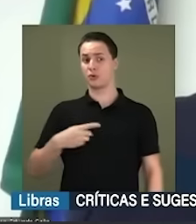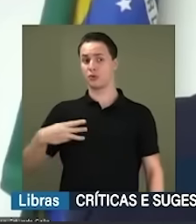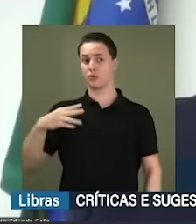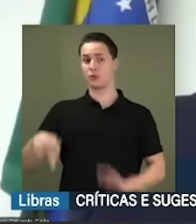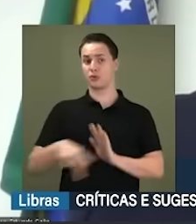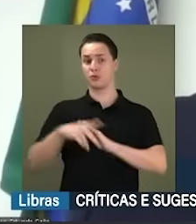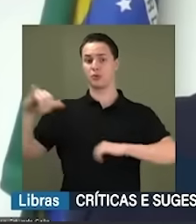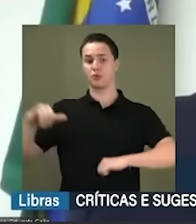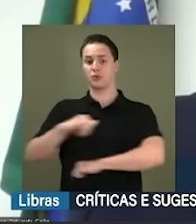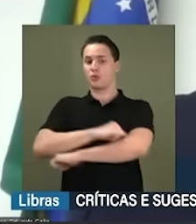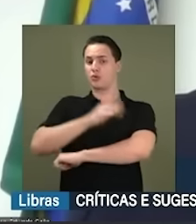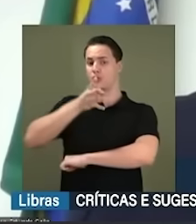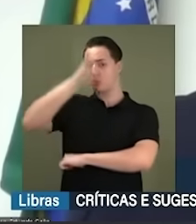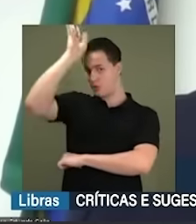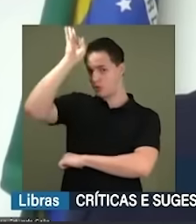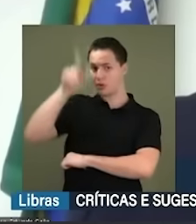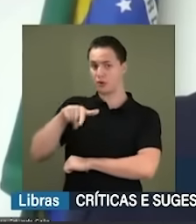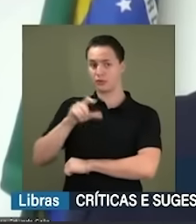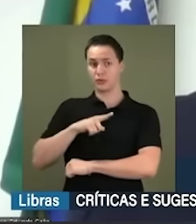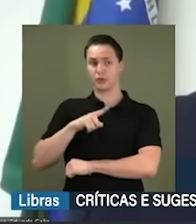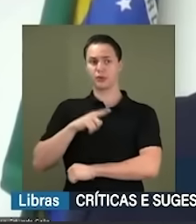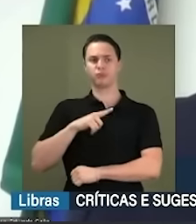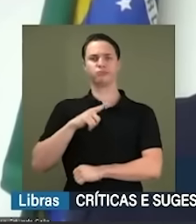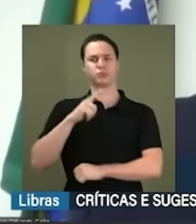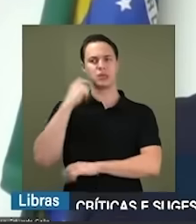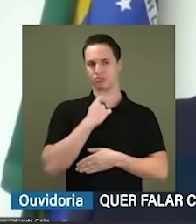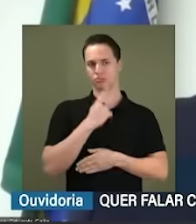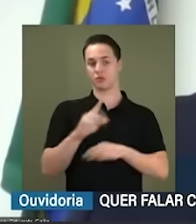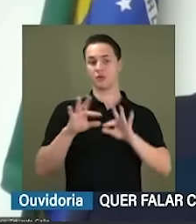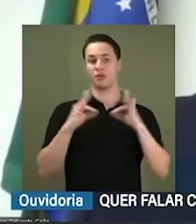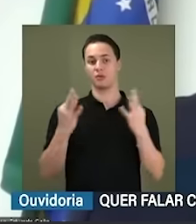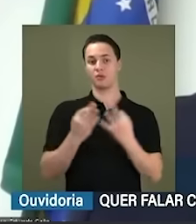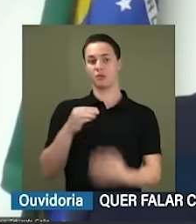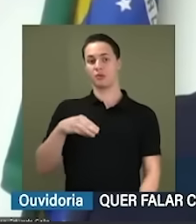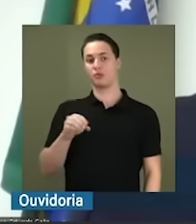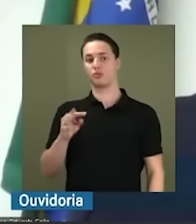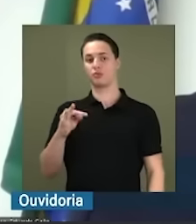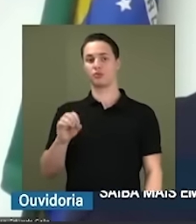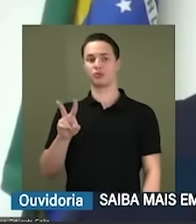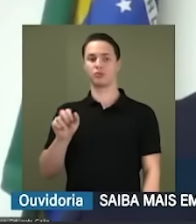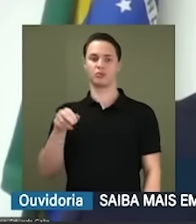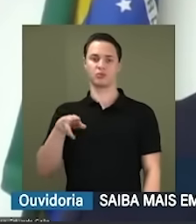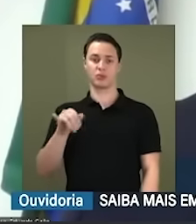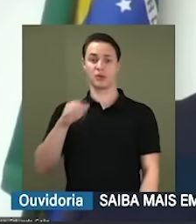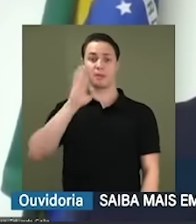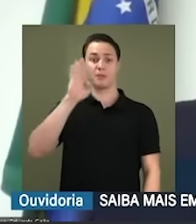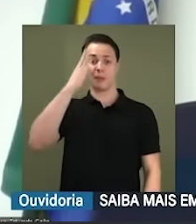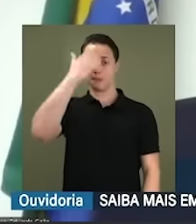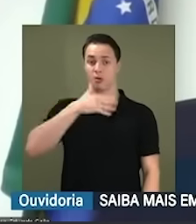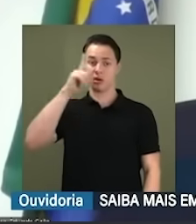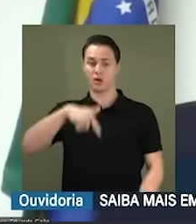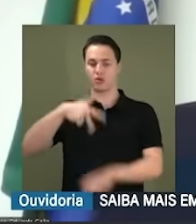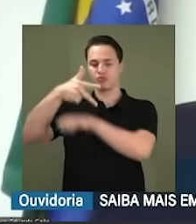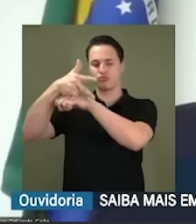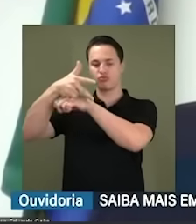Roma. Teve também novos e graves desdobramentos. A principal prova é o vídeo das câmeras de segurança que,